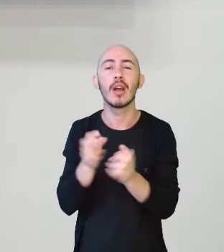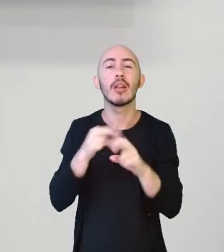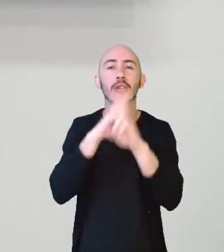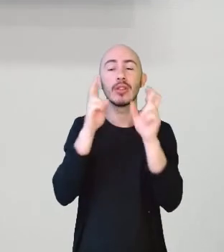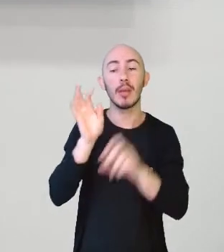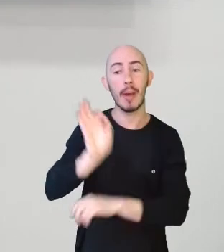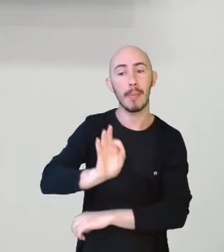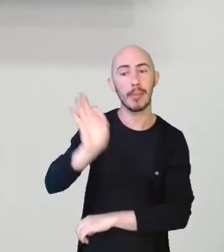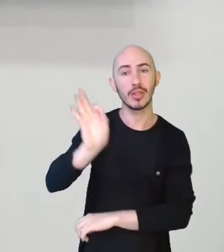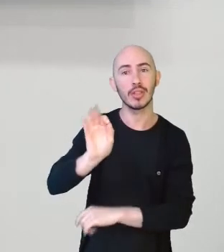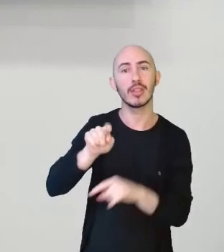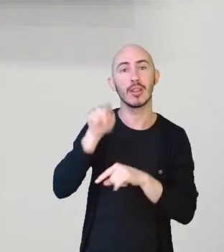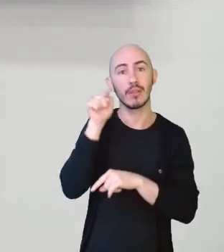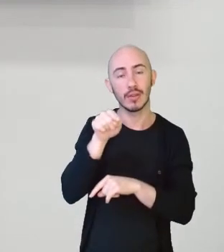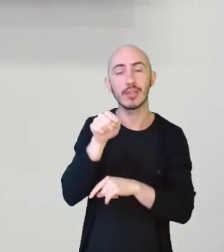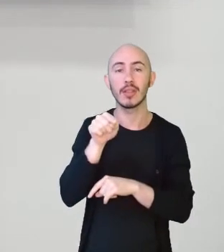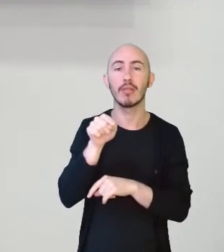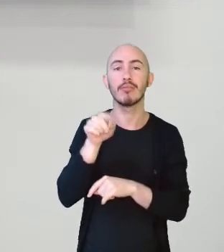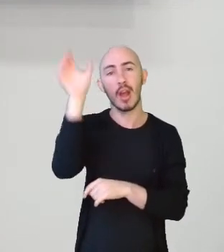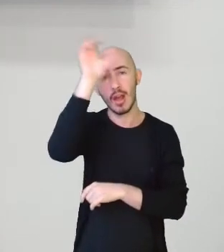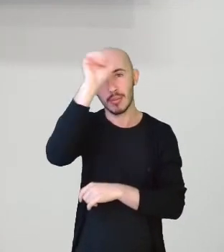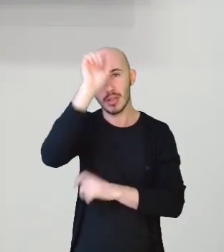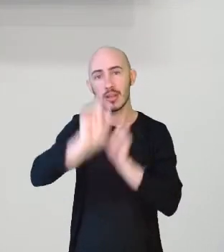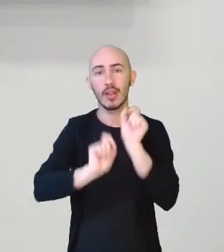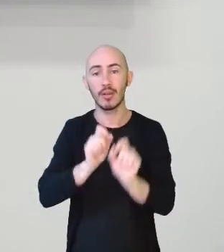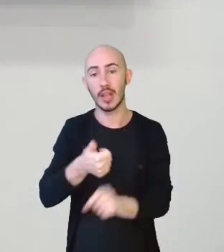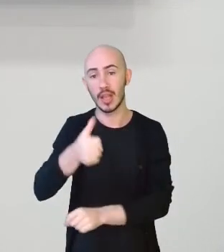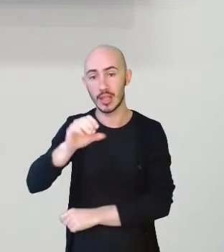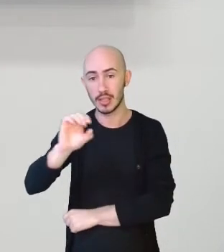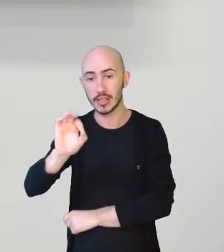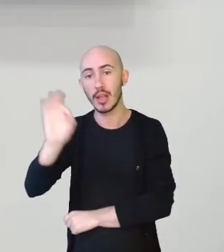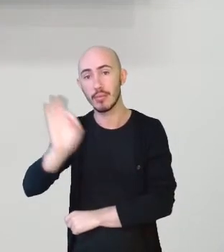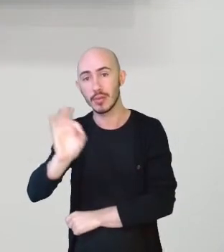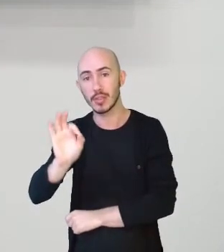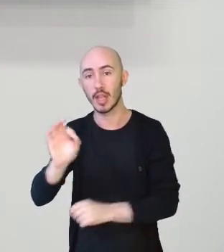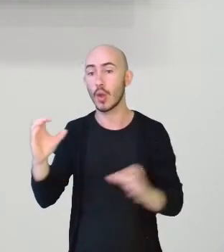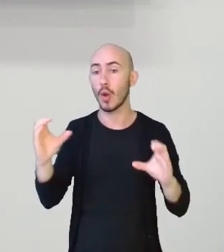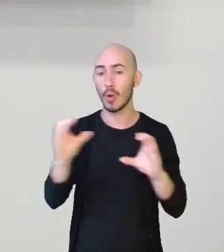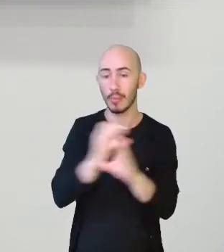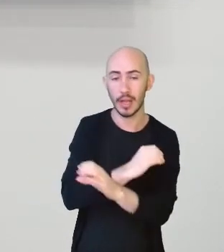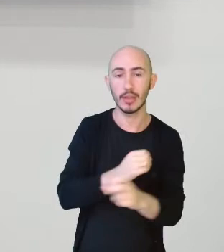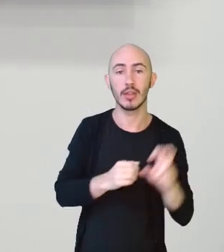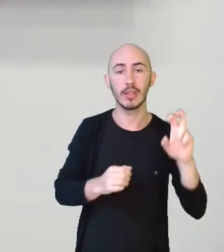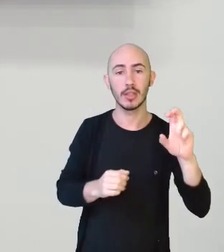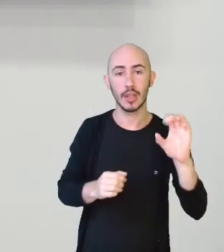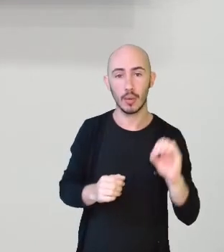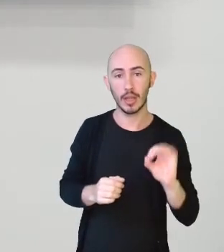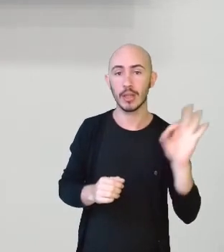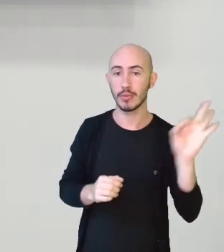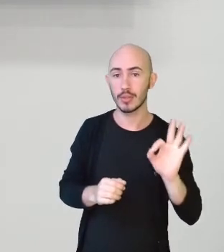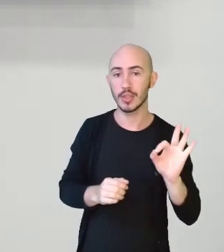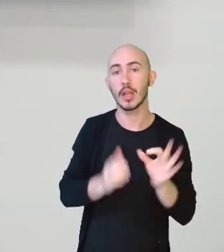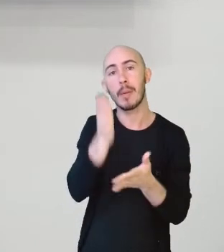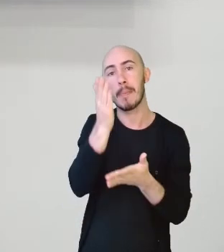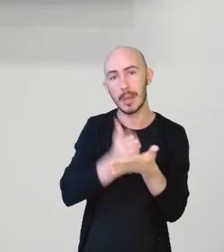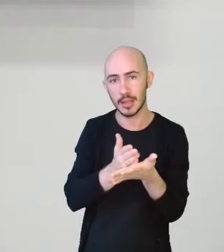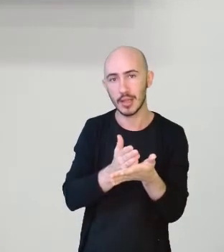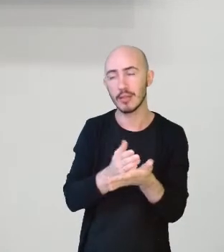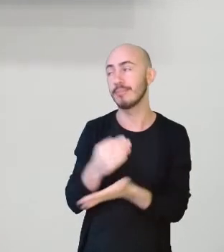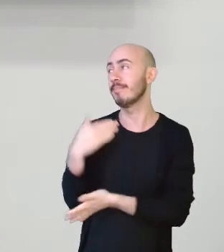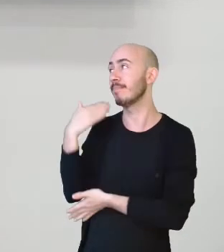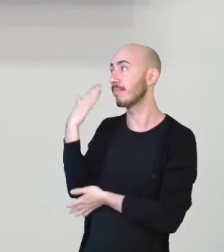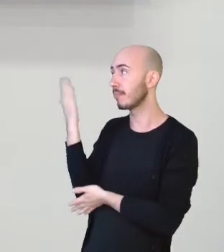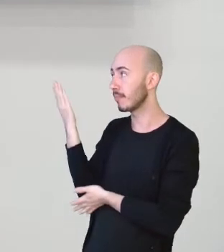você aprendeu que 100% é o total, 50% é a metade e aqui a informação está dizendo